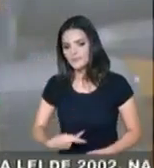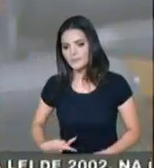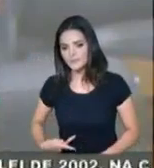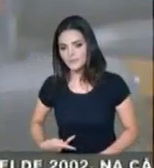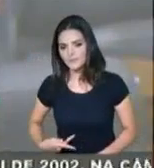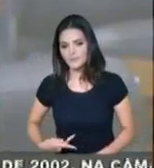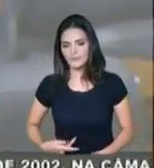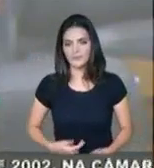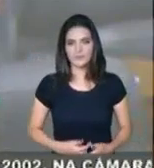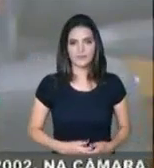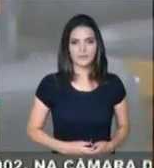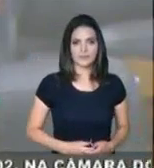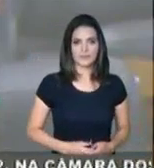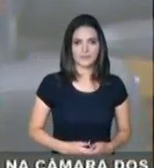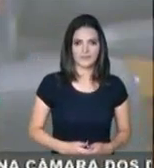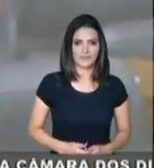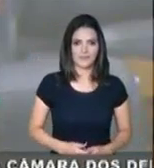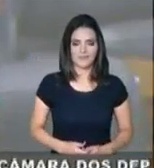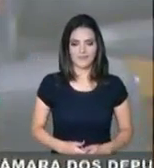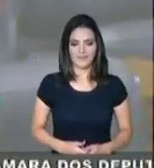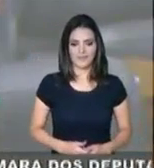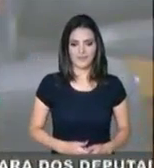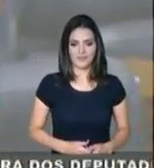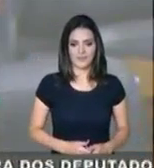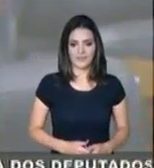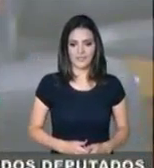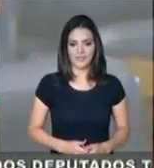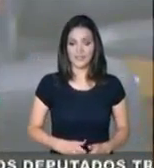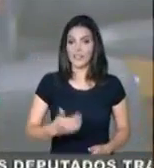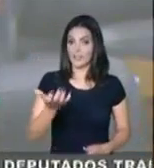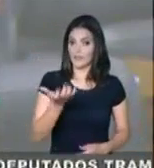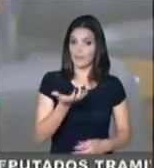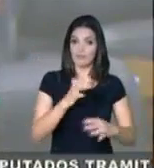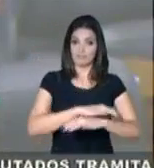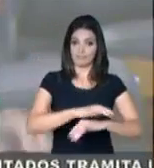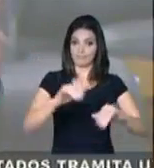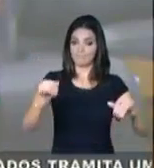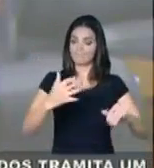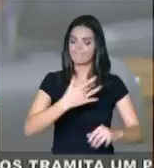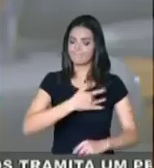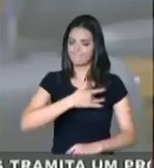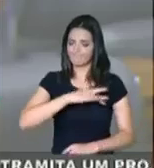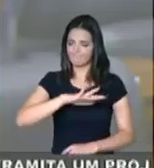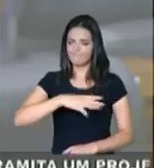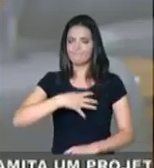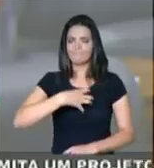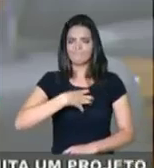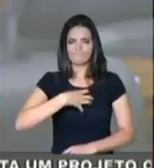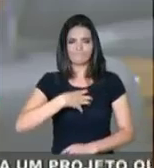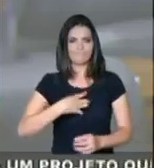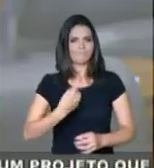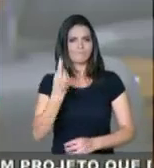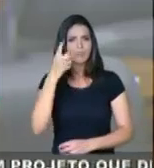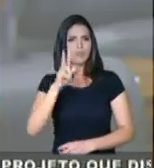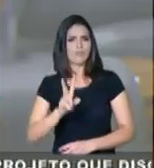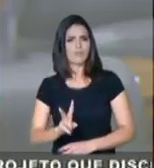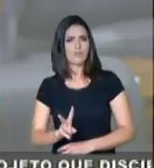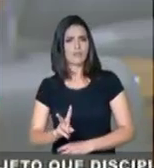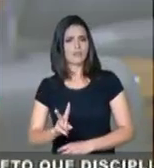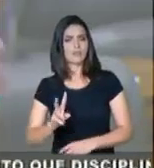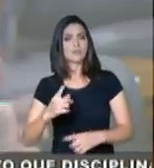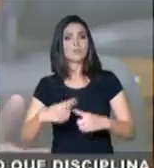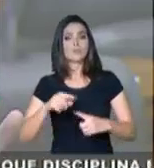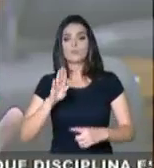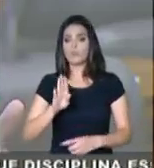Muito obrigado, senhora presidente. Eu quero registrar e lamentar que, pela primeira vez, desde que o benefício